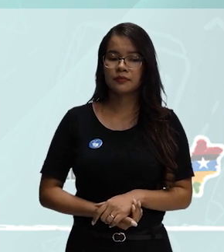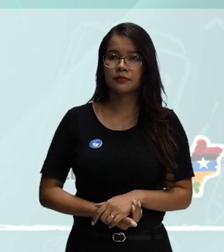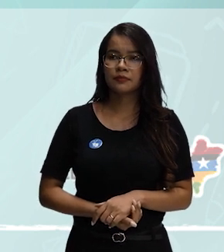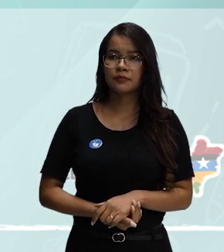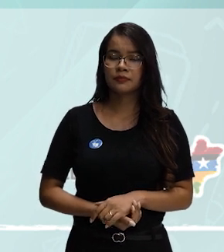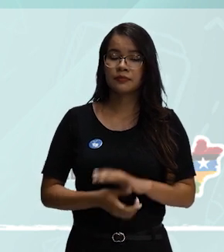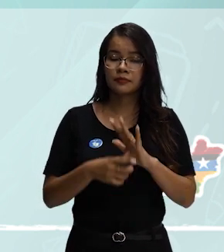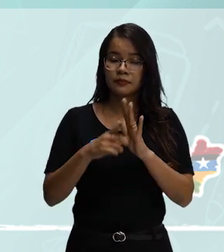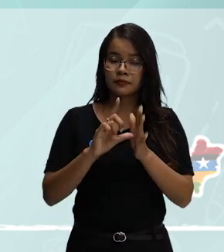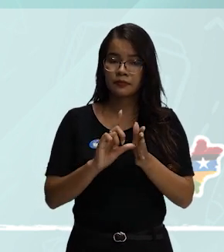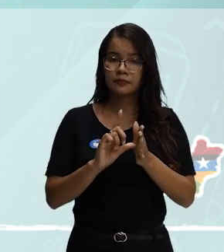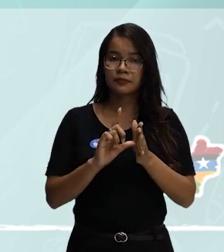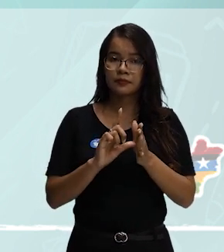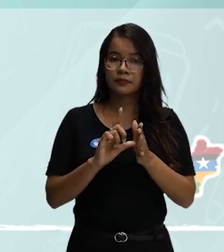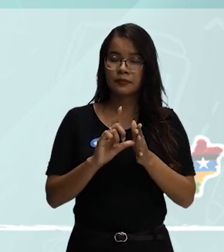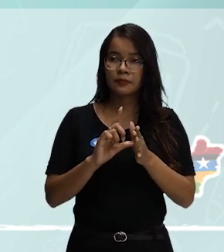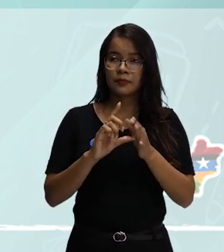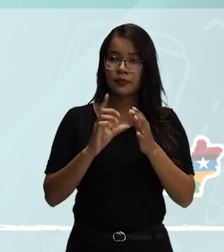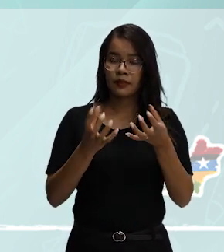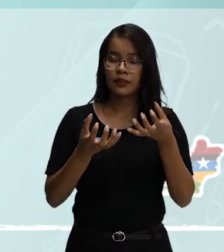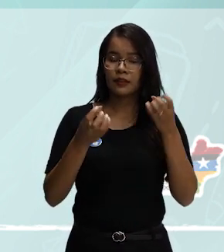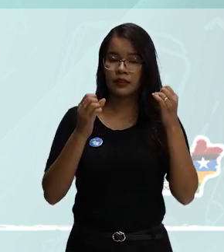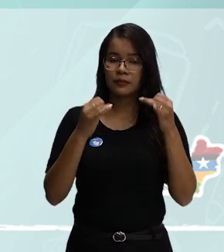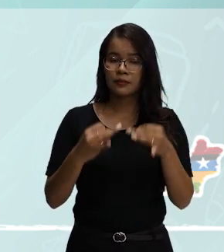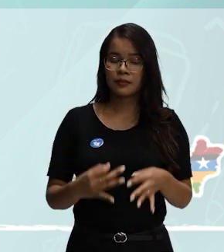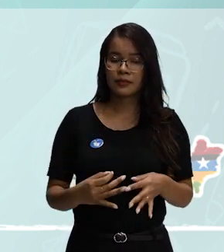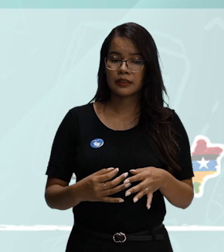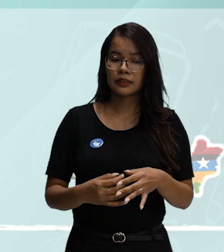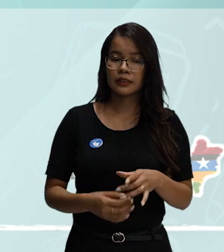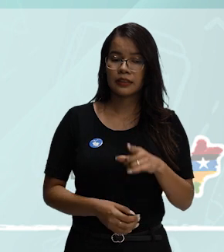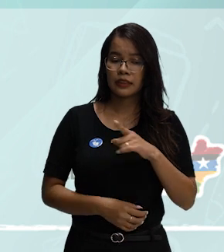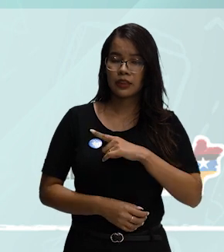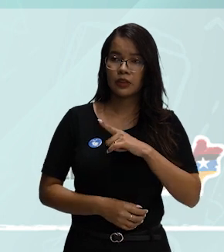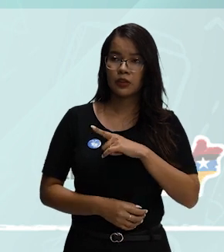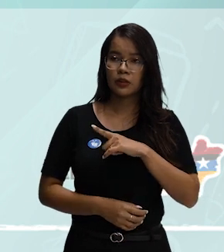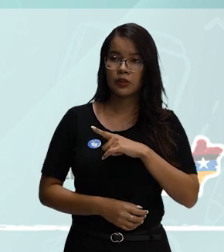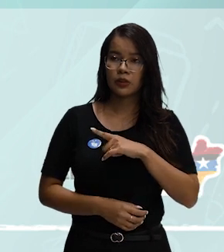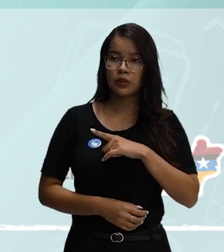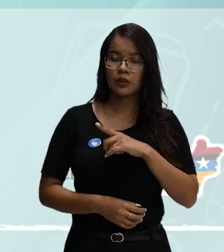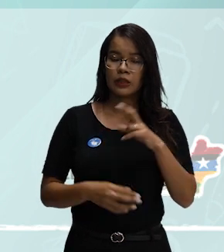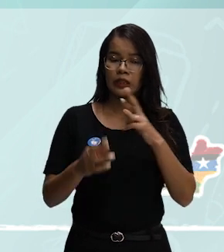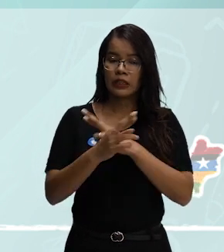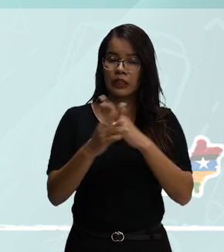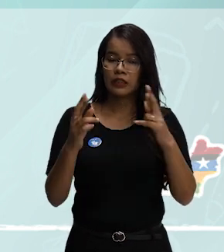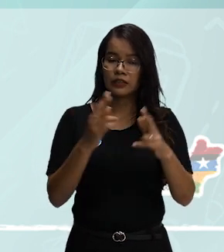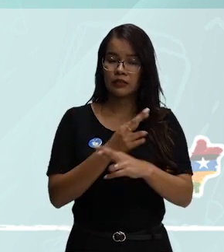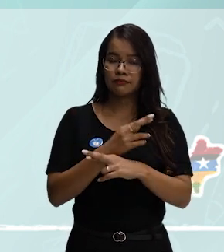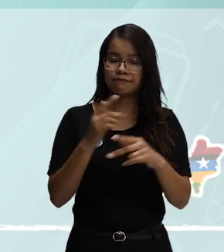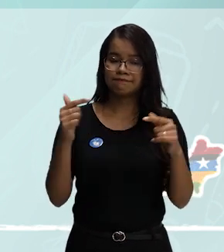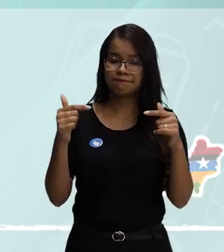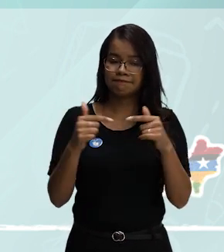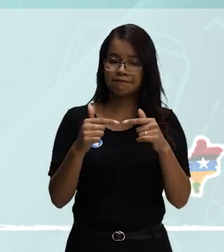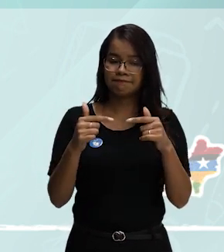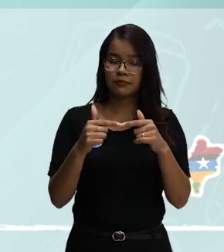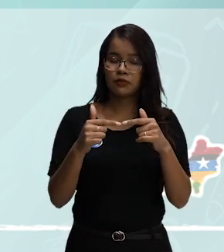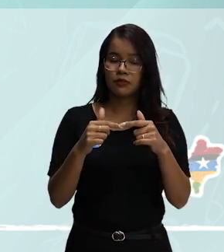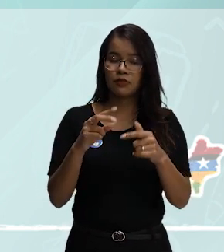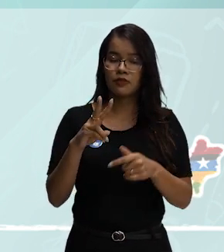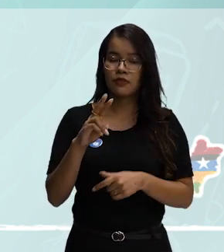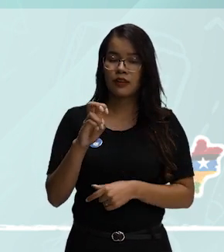Antes de mais nada, vou voltar aqui para vocês verem. Eu tenho aqui a combinação dos versos, né?